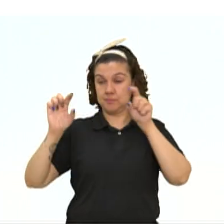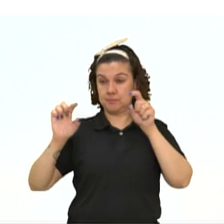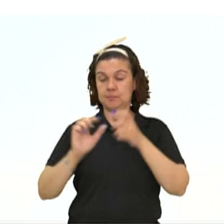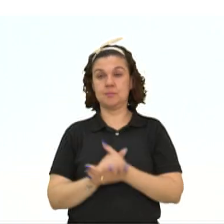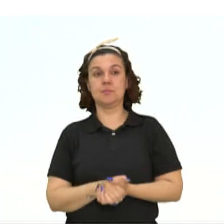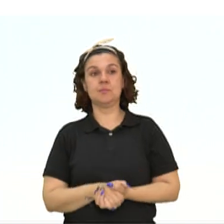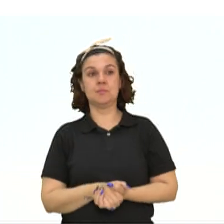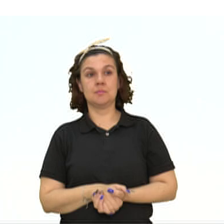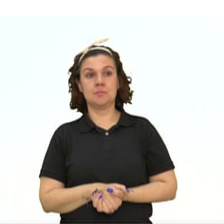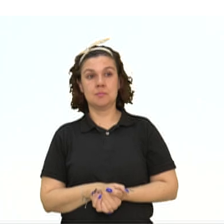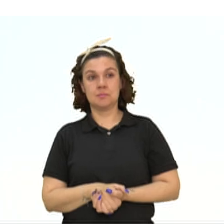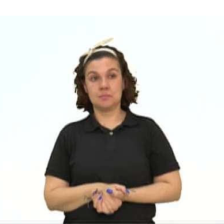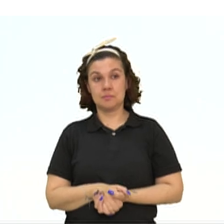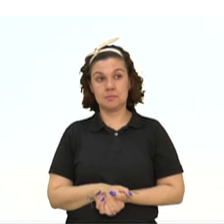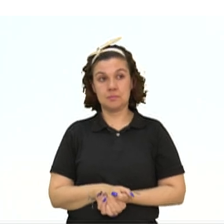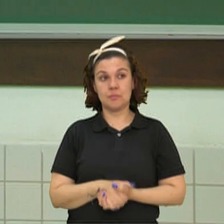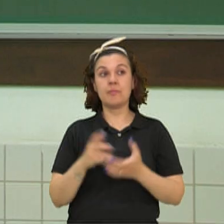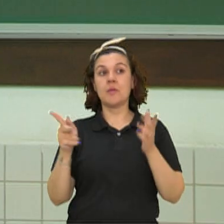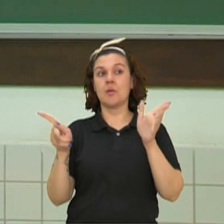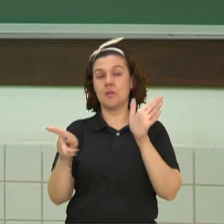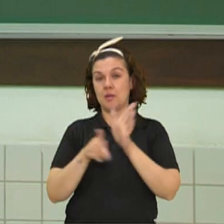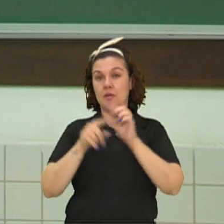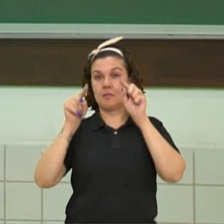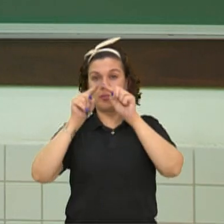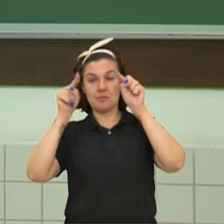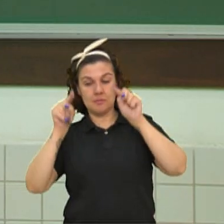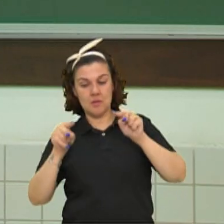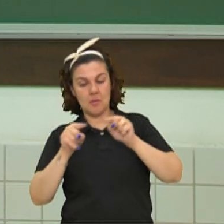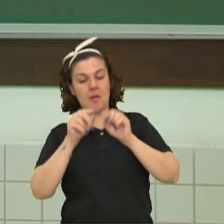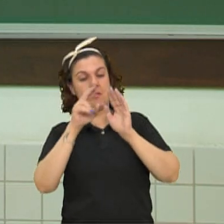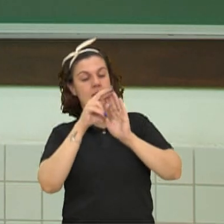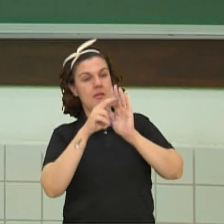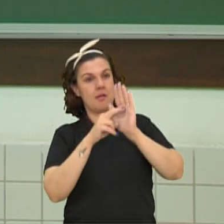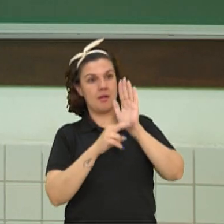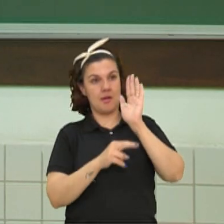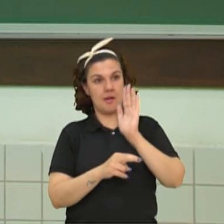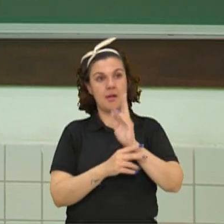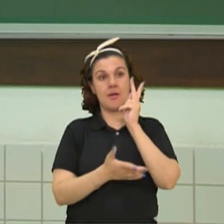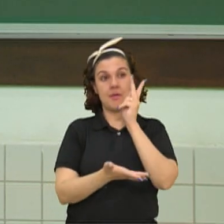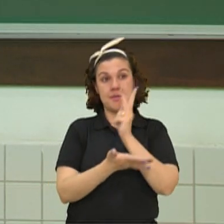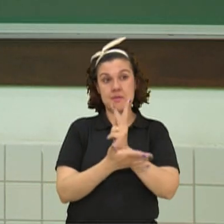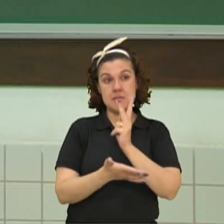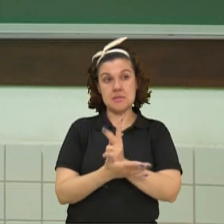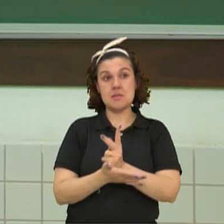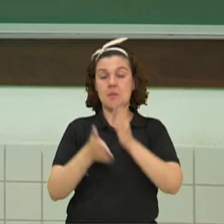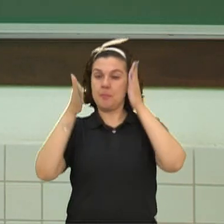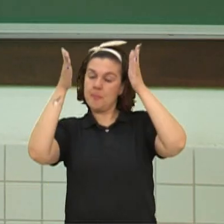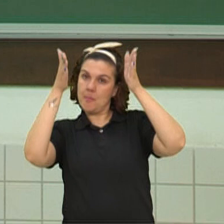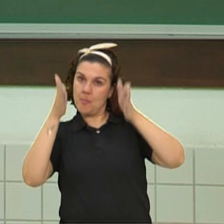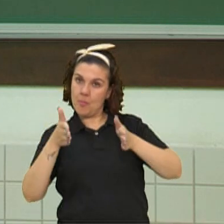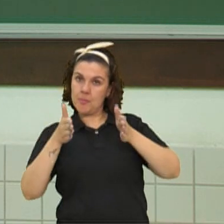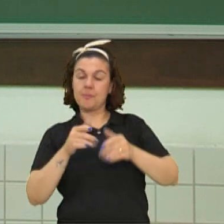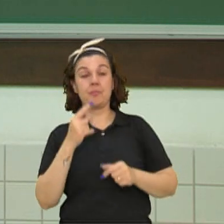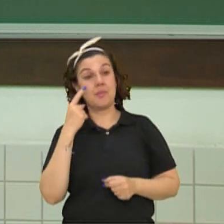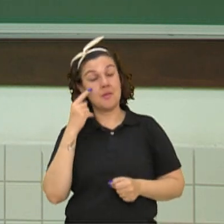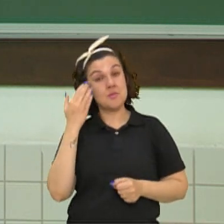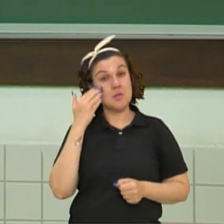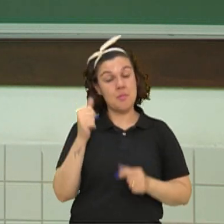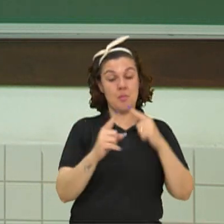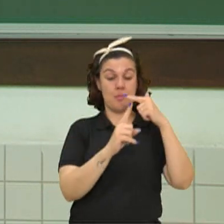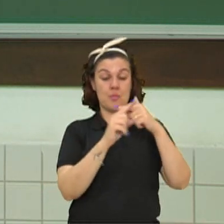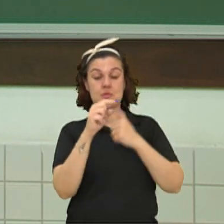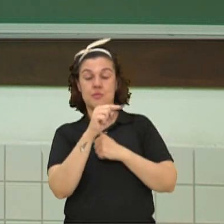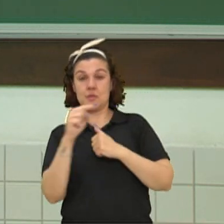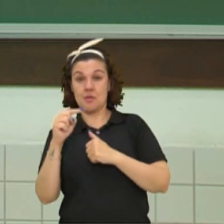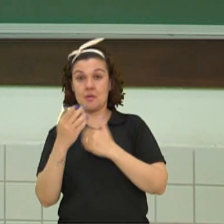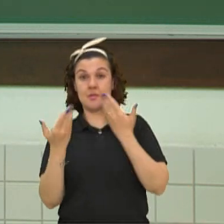energia de ligação é tabelado para as ligações, o resultado está sempre em módulo, e aí eu vou saber se vai ser positivo